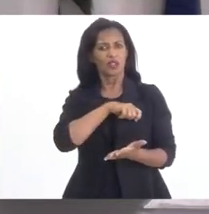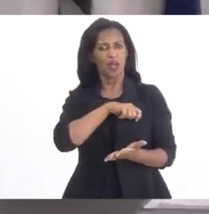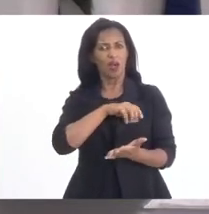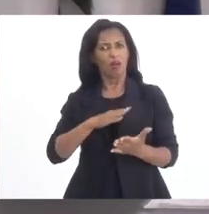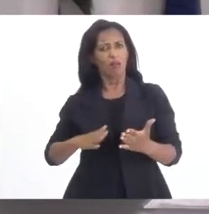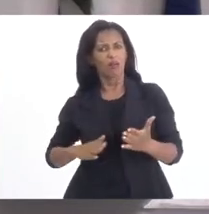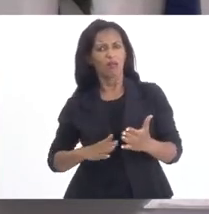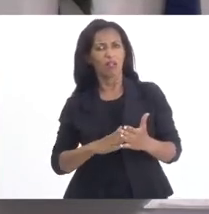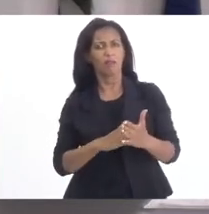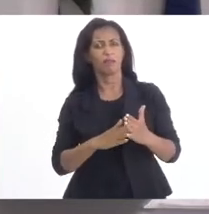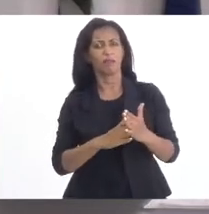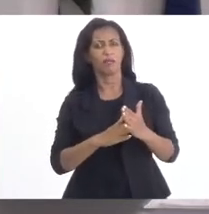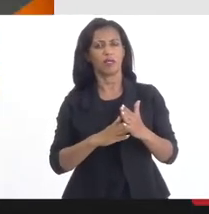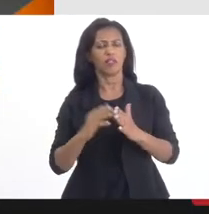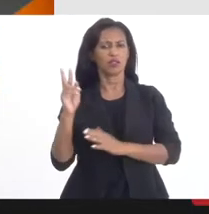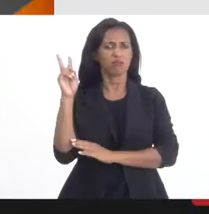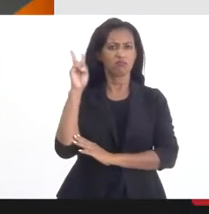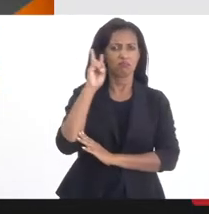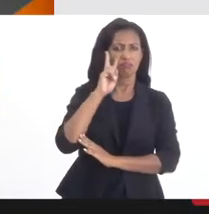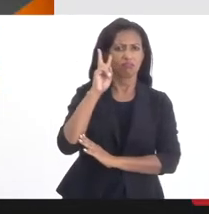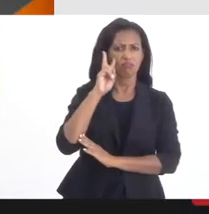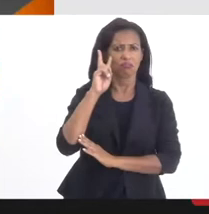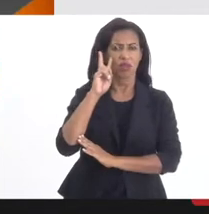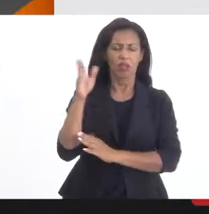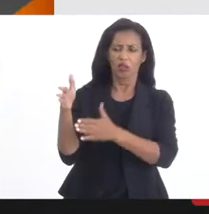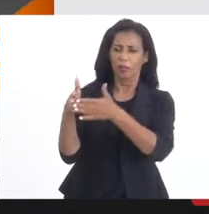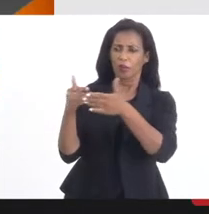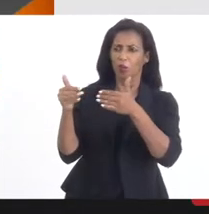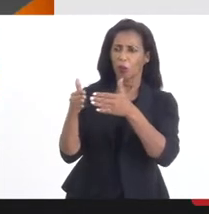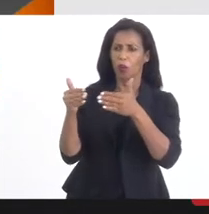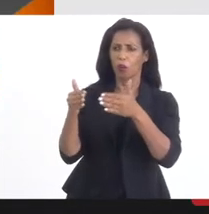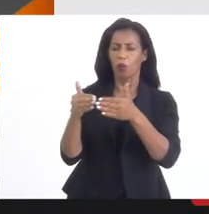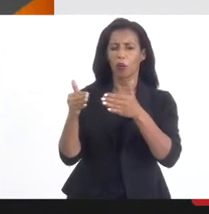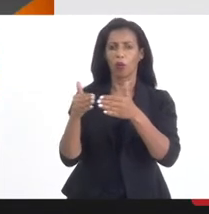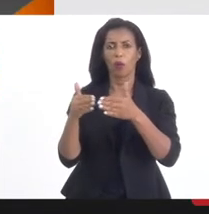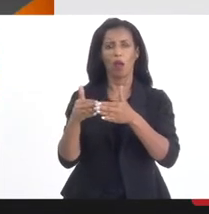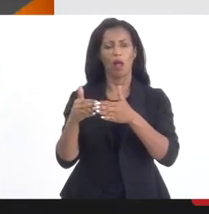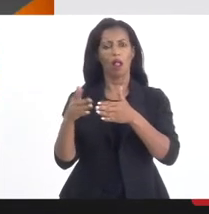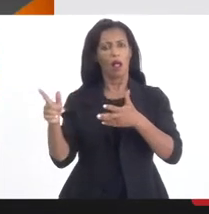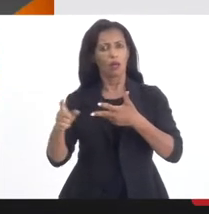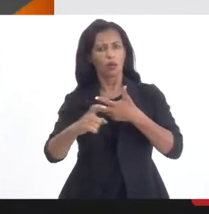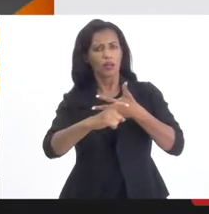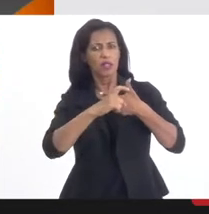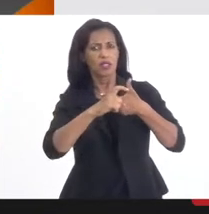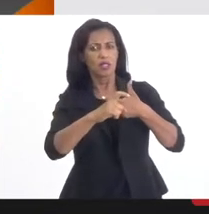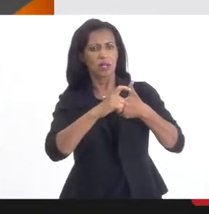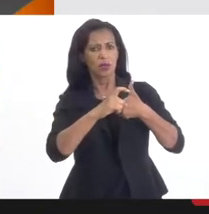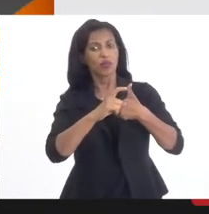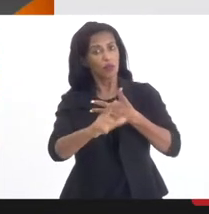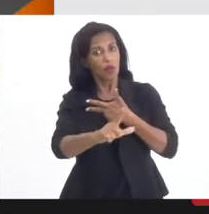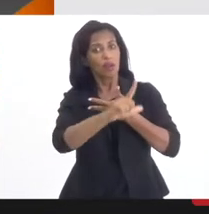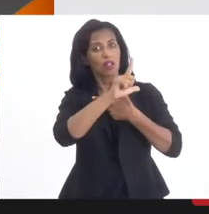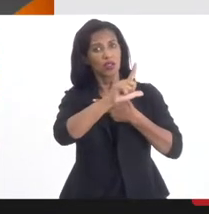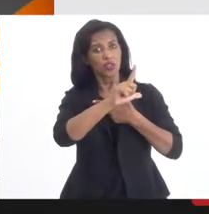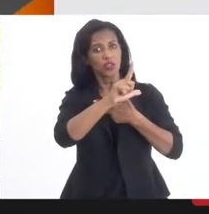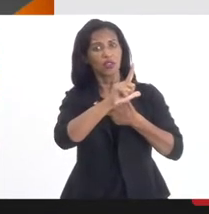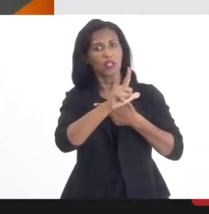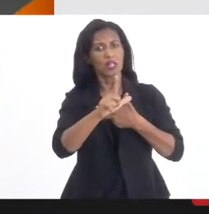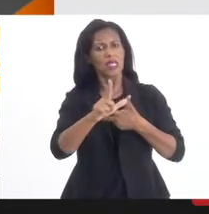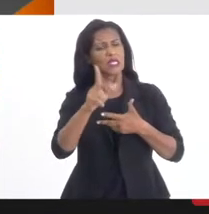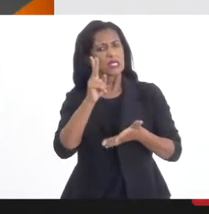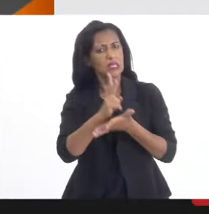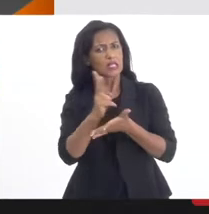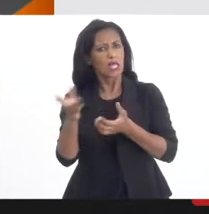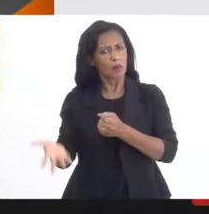limitações, frente aos históricos de solicitações ao Executivo, e ao Legislativo, que sempre nos